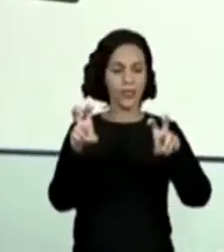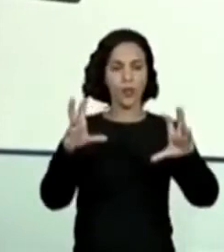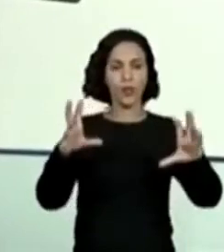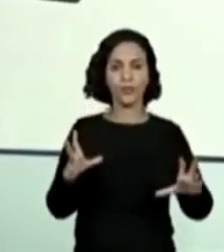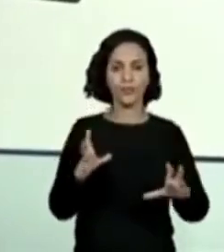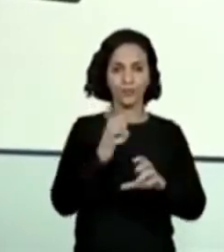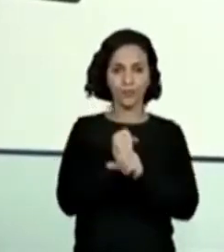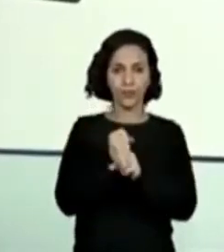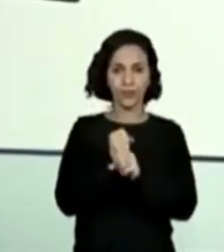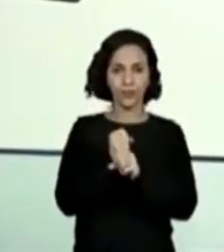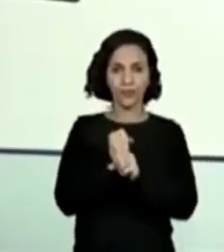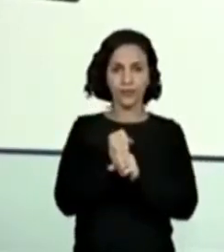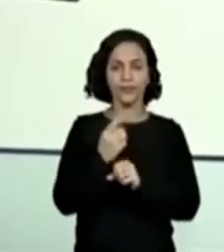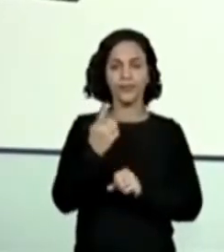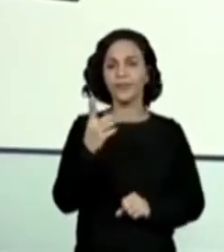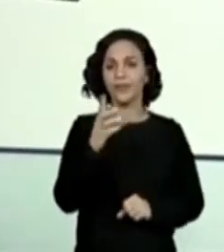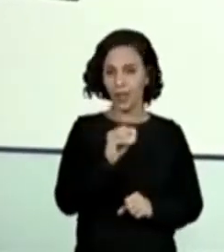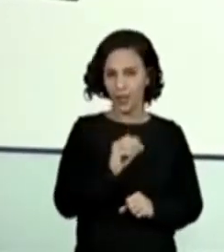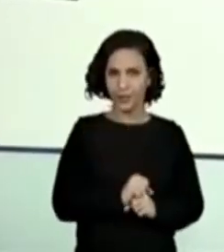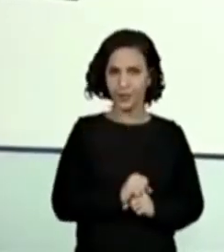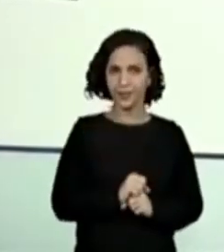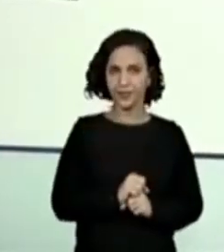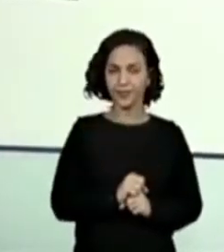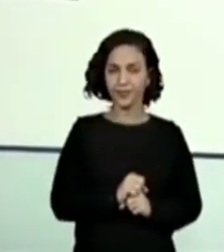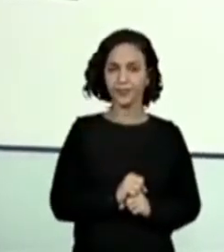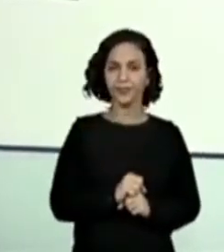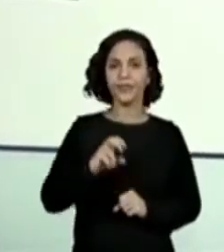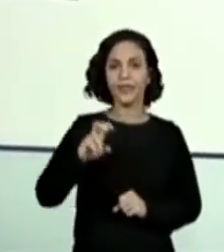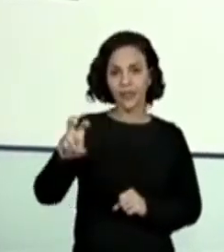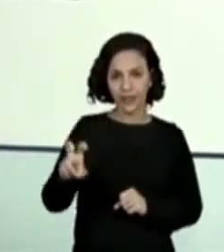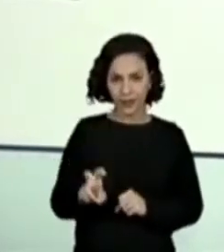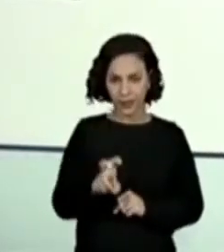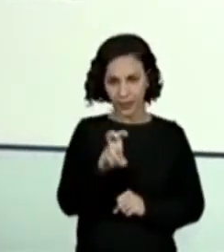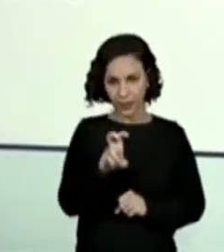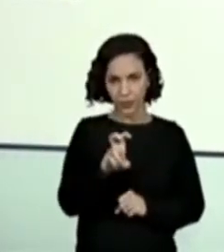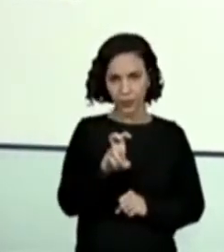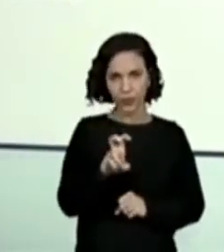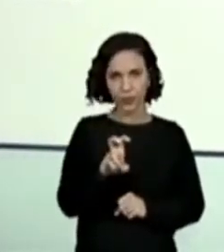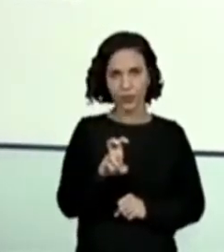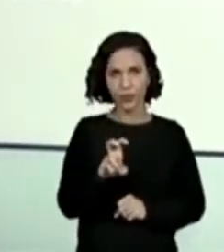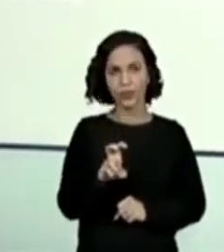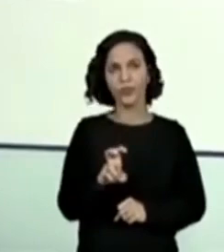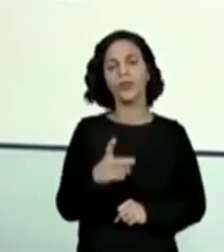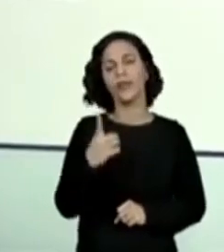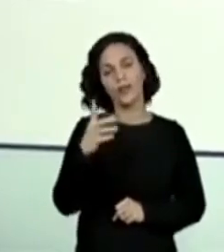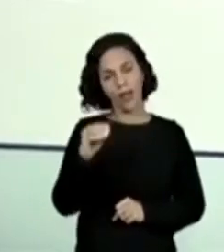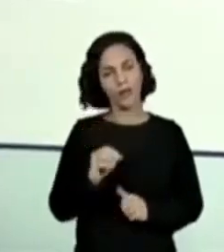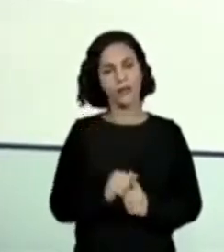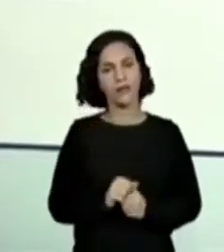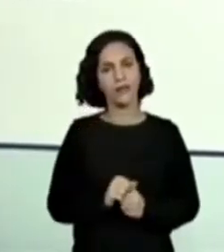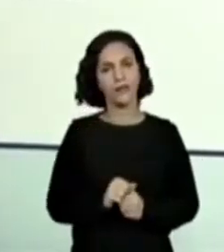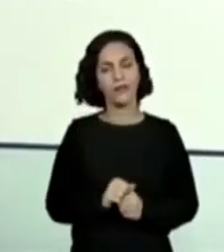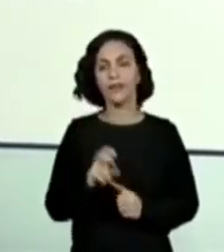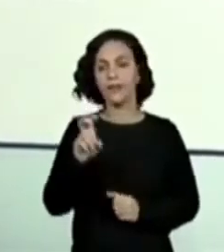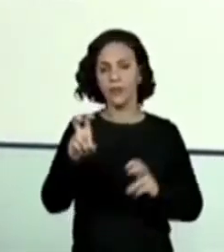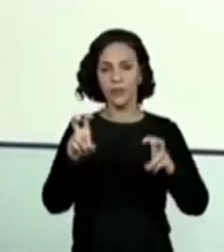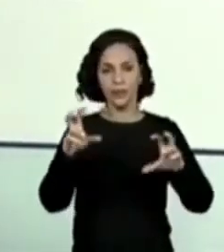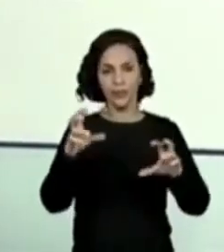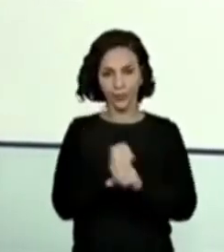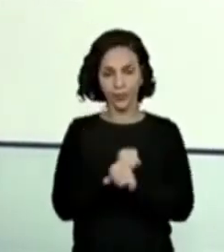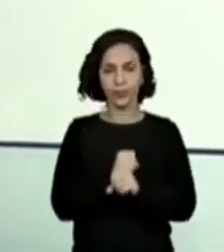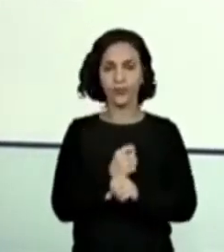eu vou juntar outras duas caixas aqui, para facilitar. 5 mais 5, 10. E 5 mais